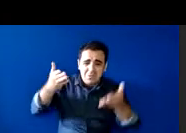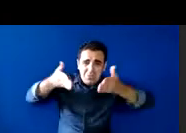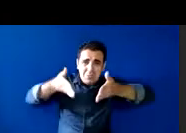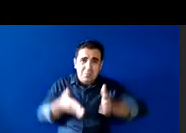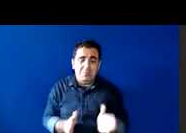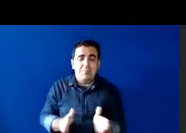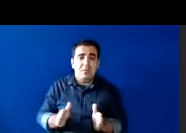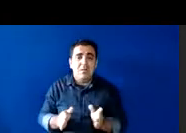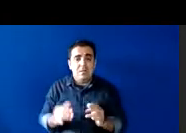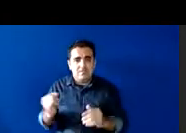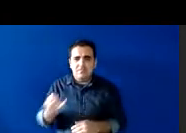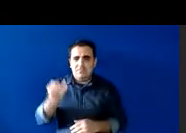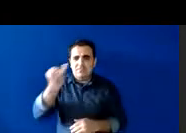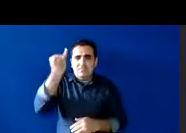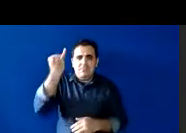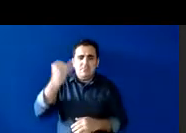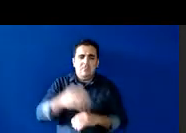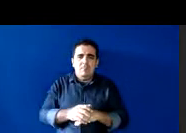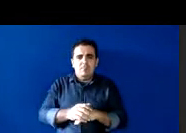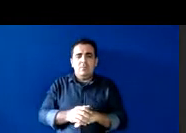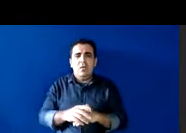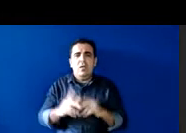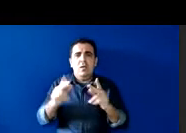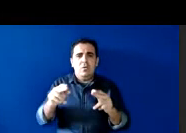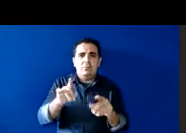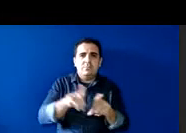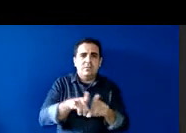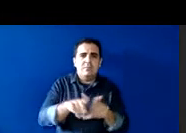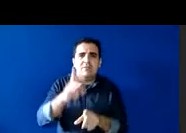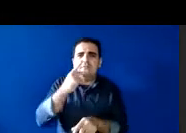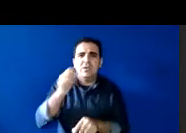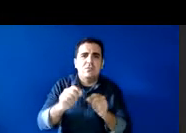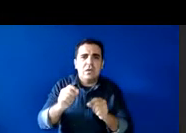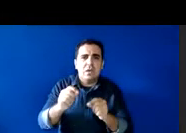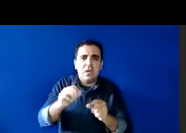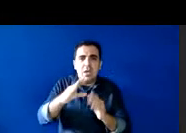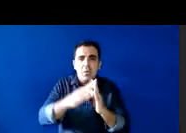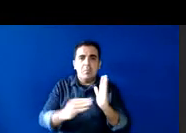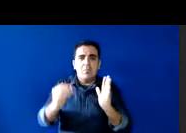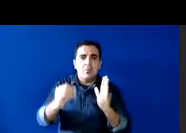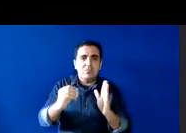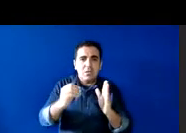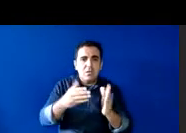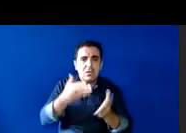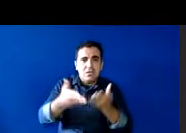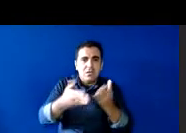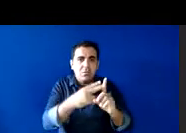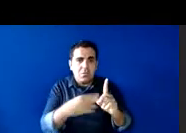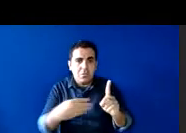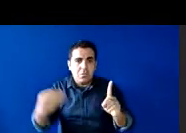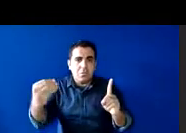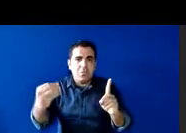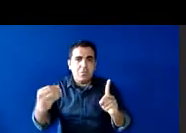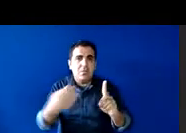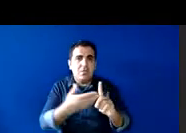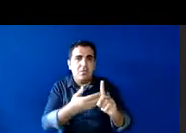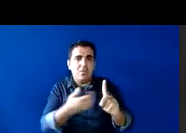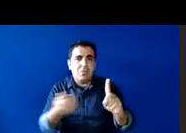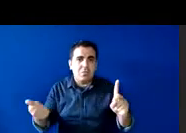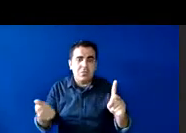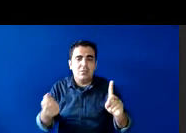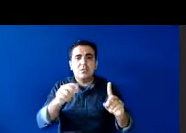que eu falei sobre modelo de atenção ao parto e nascimento, modelo de atenção ao abortamento, sobre a